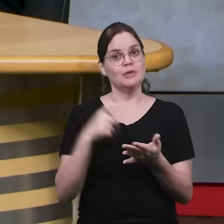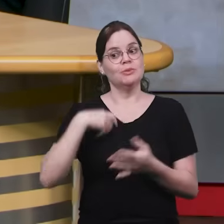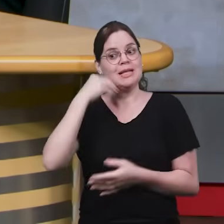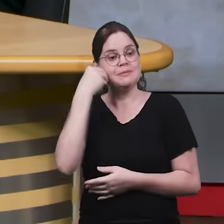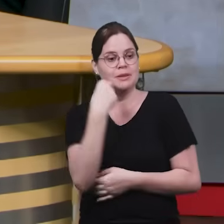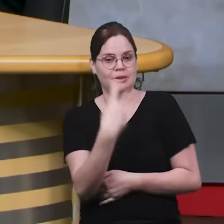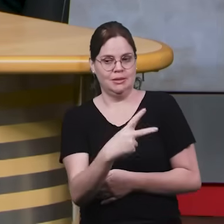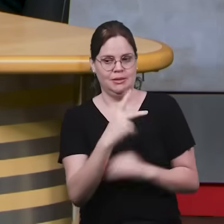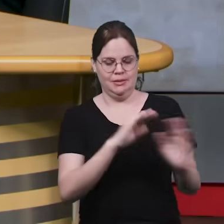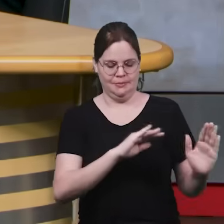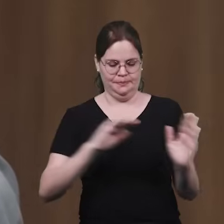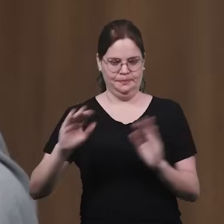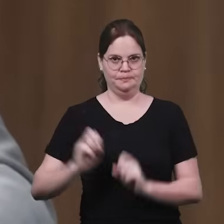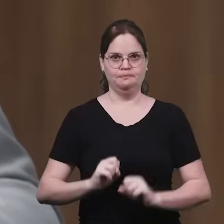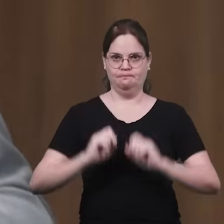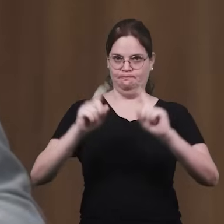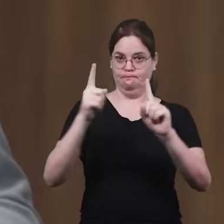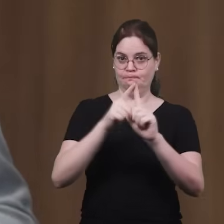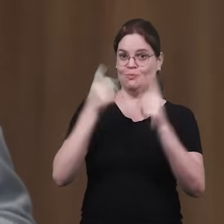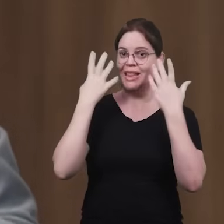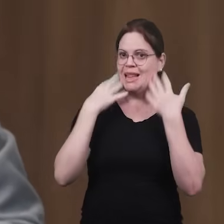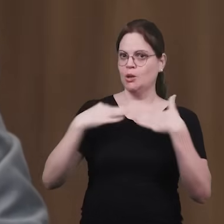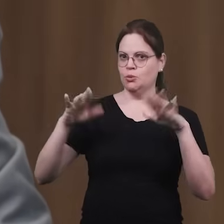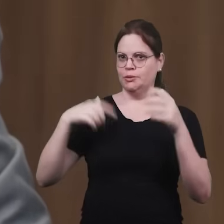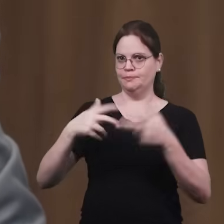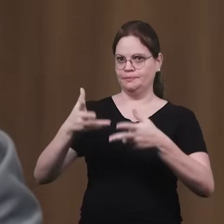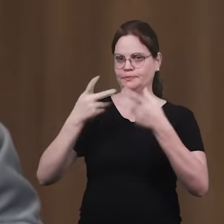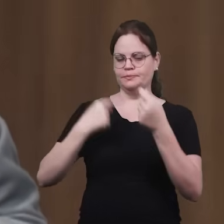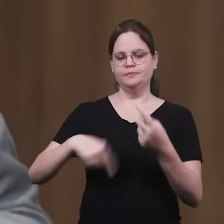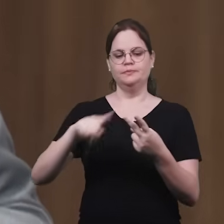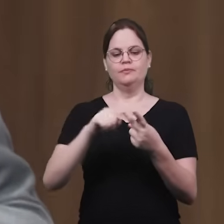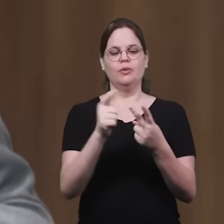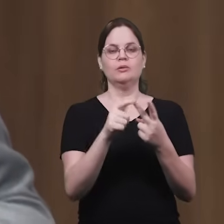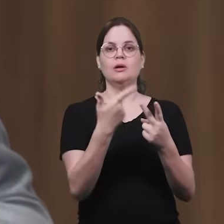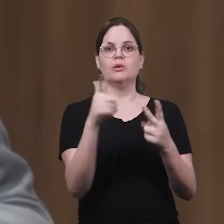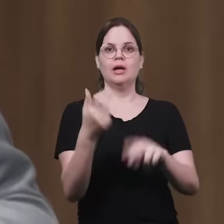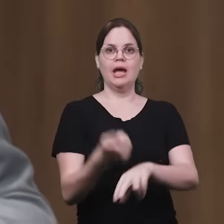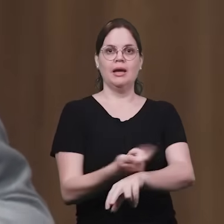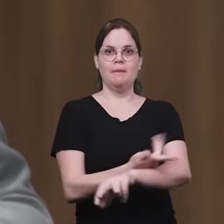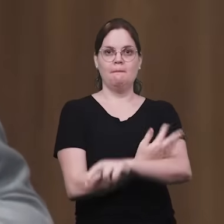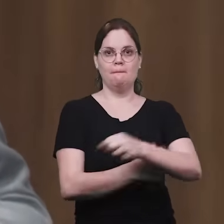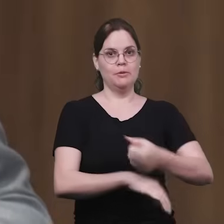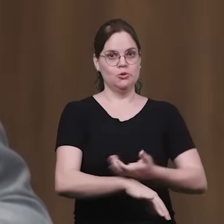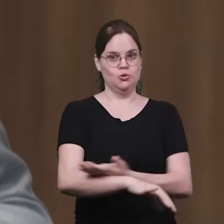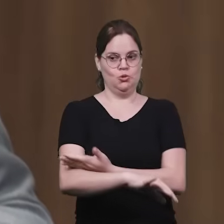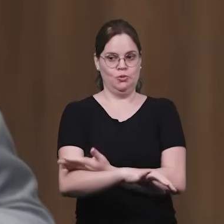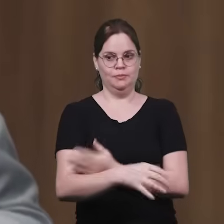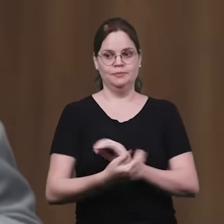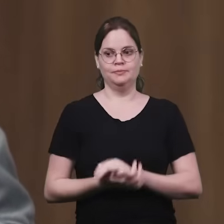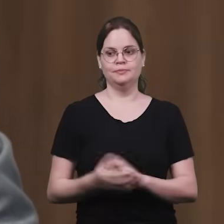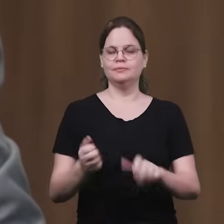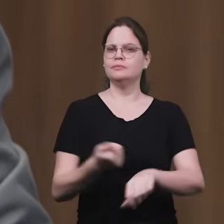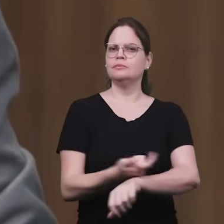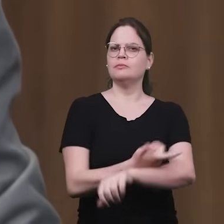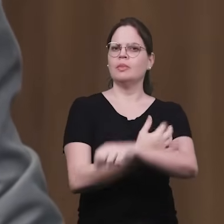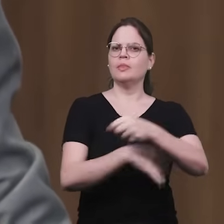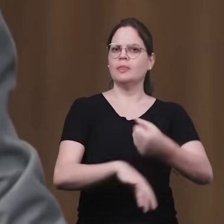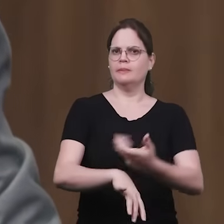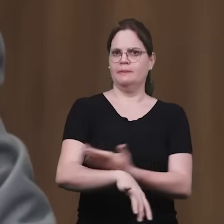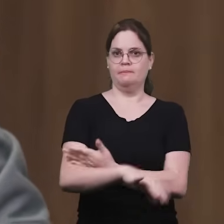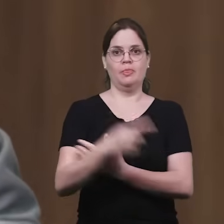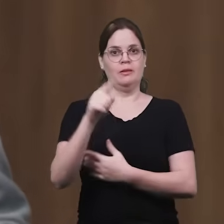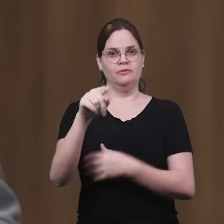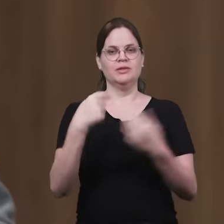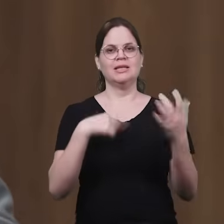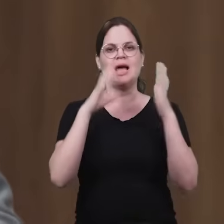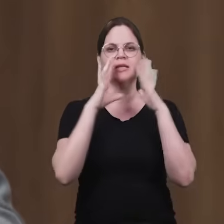Passado esse primeiro filtro, nós temos um segundo filtro que é o emocional. Tá? É aquilo que gera emoção.